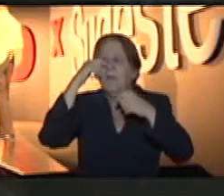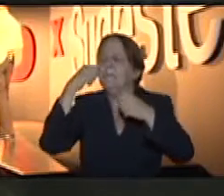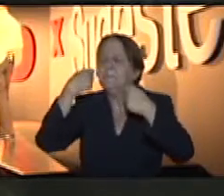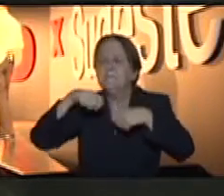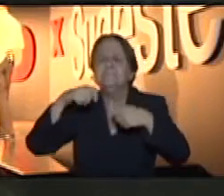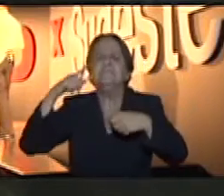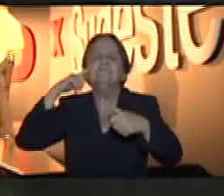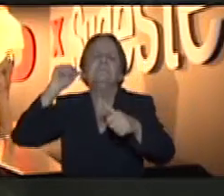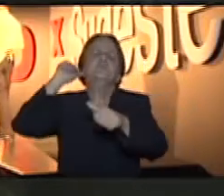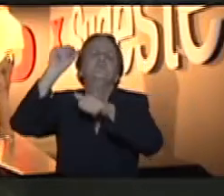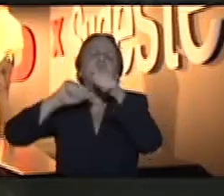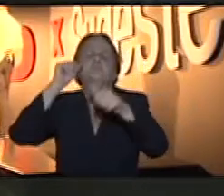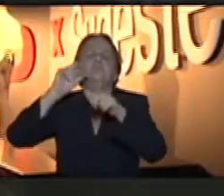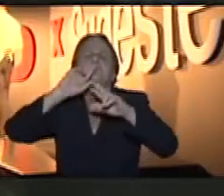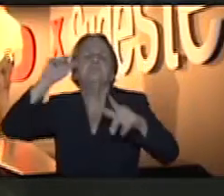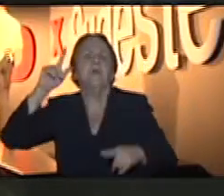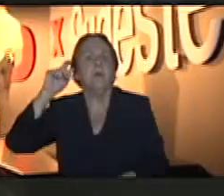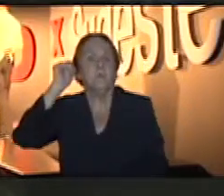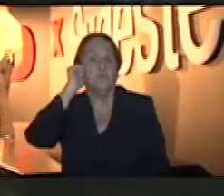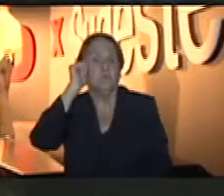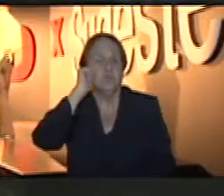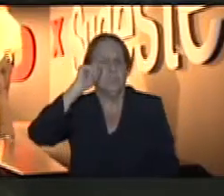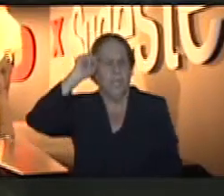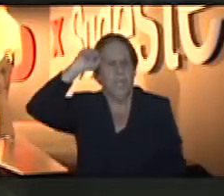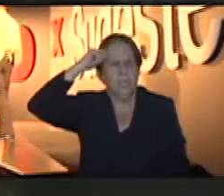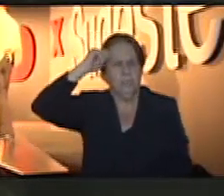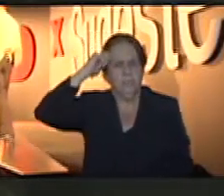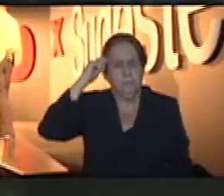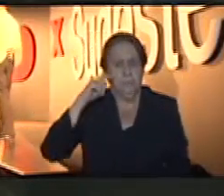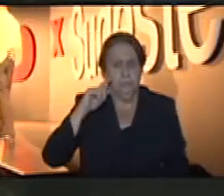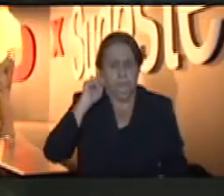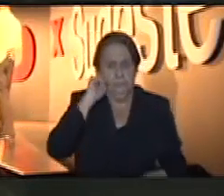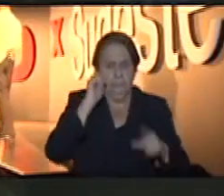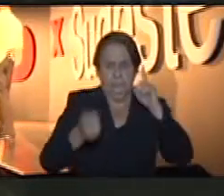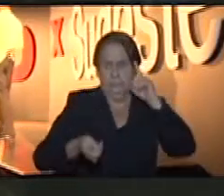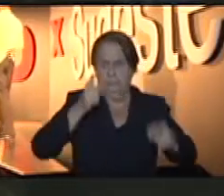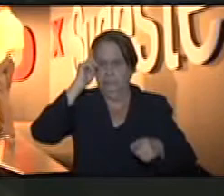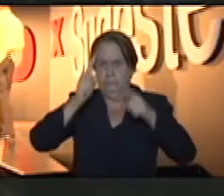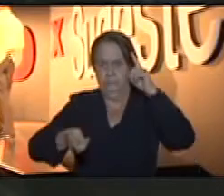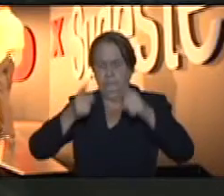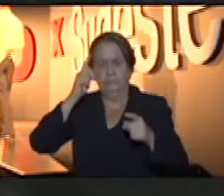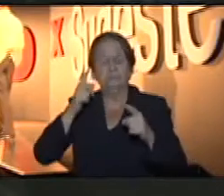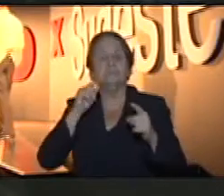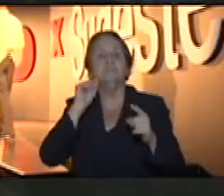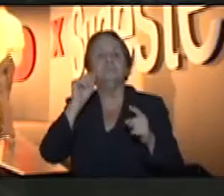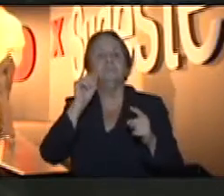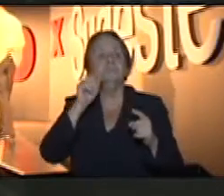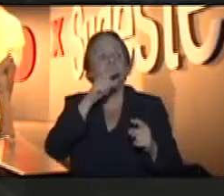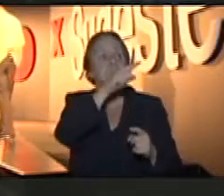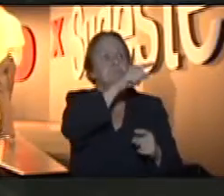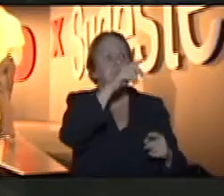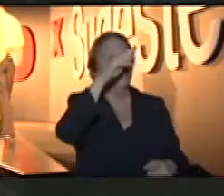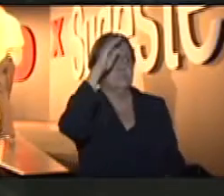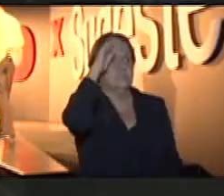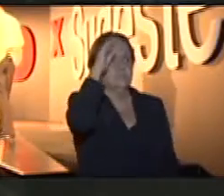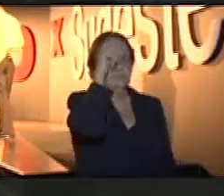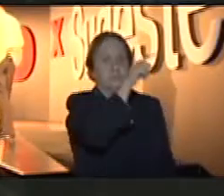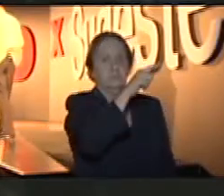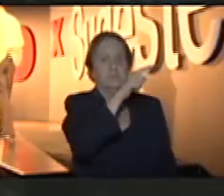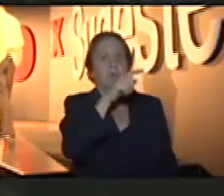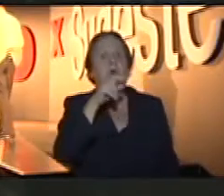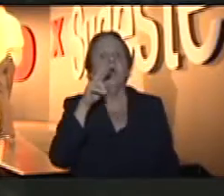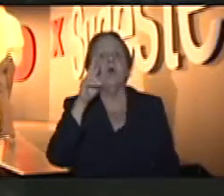apresentar uma negra uma mulher em posição de comando contracenando com o comandante